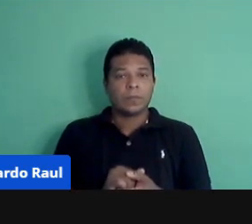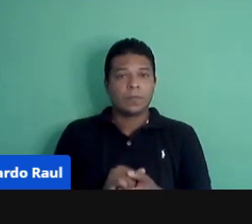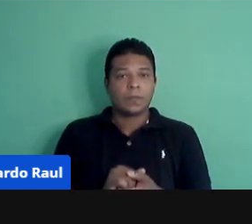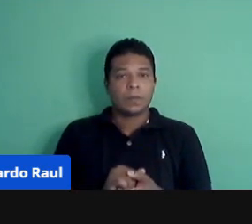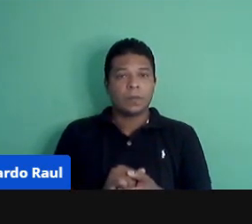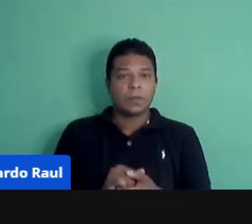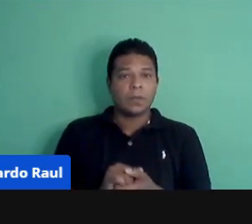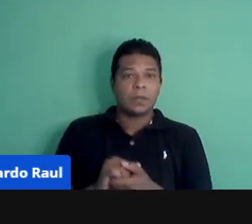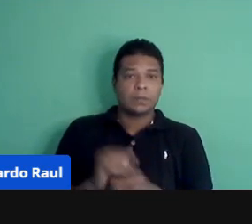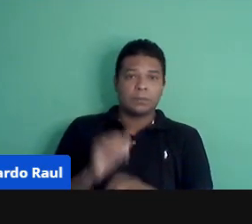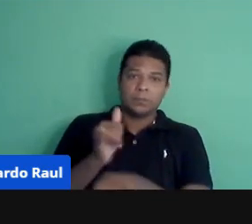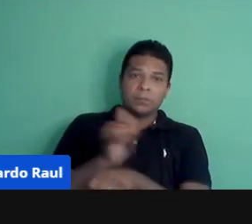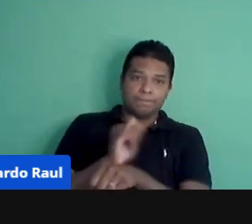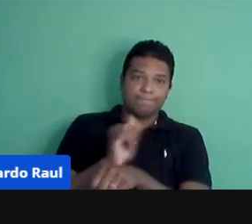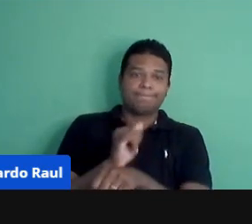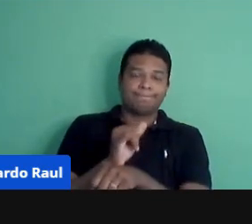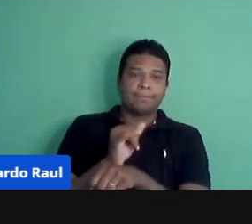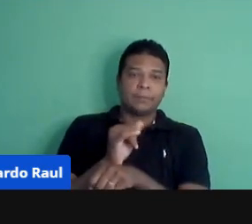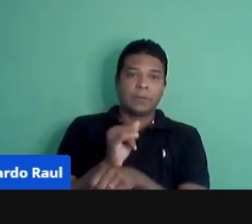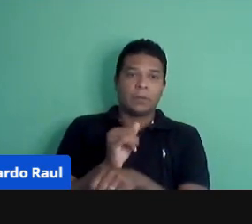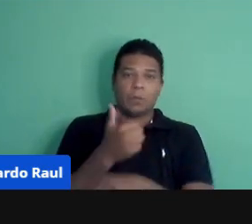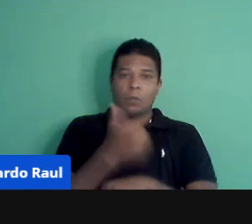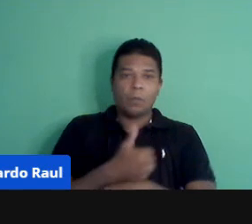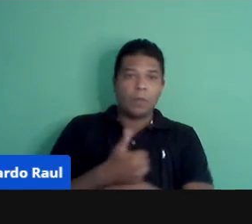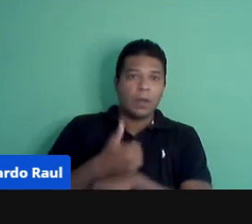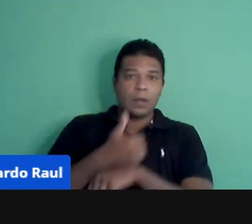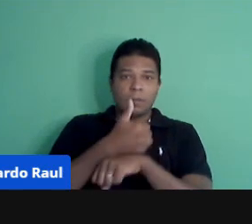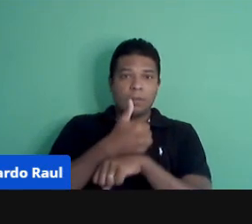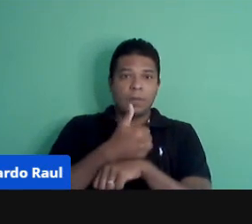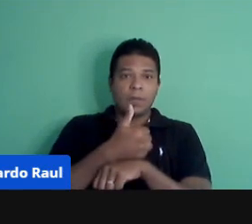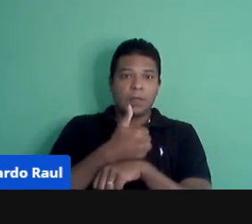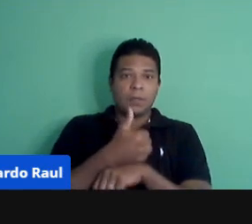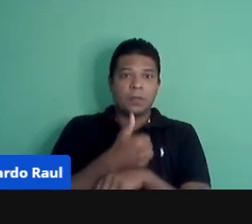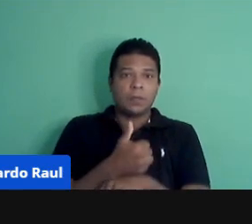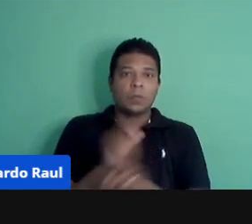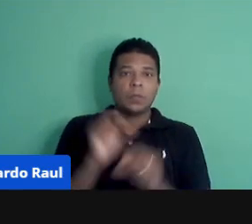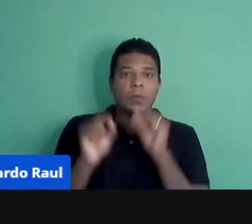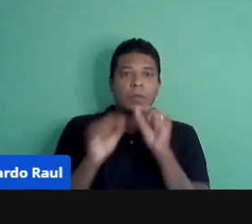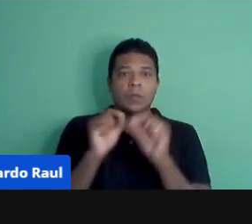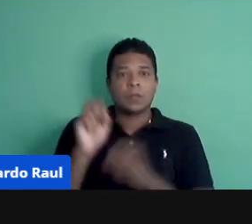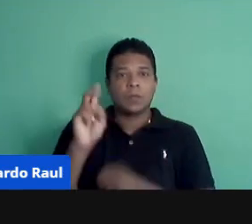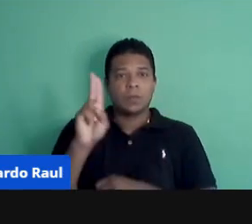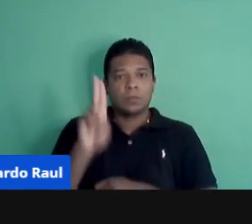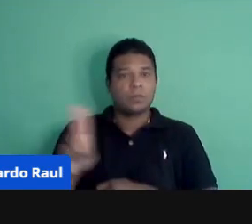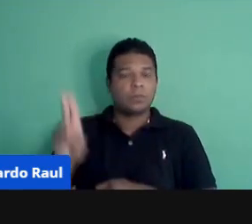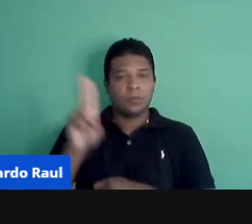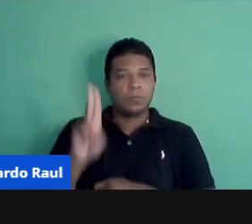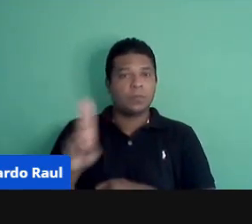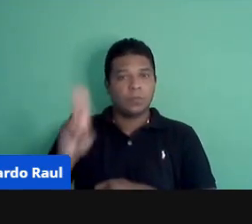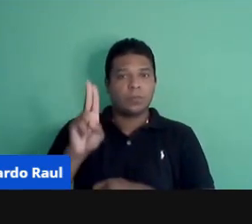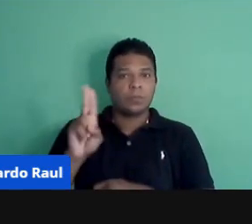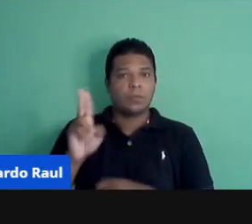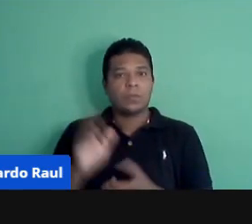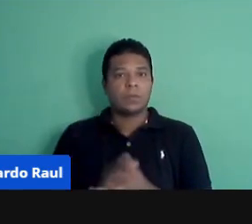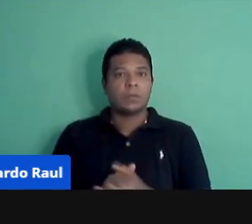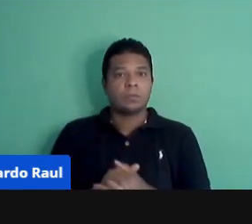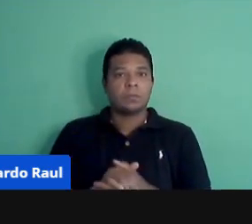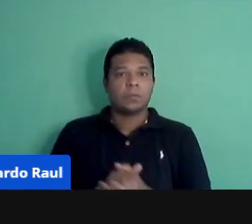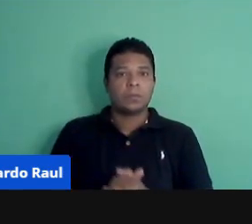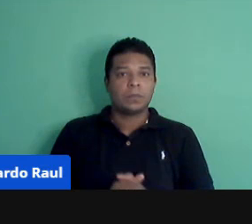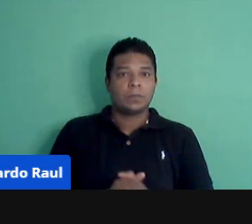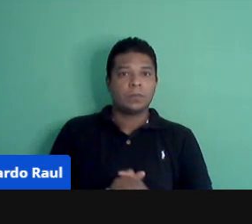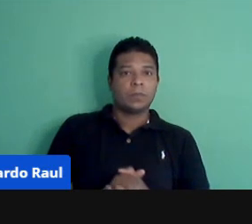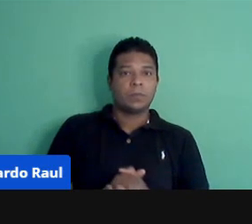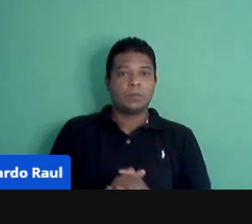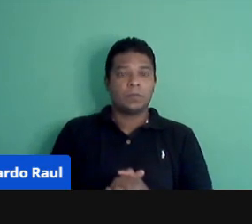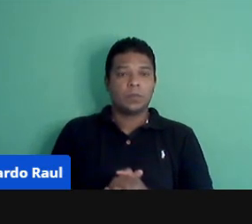da internet, da qualidade da internet e do dispositivo que o aluno também está utilizando. O próprio